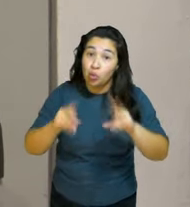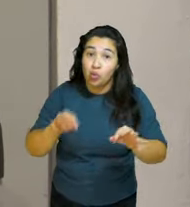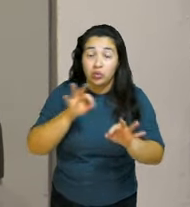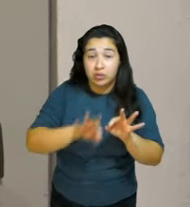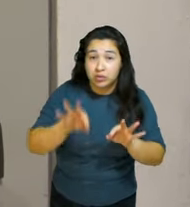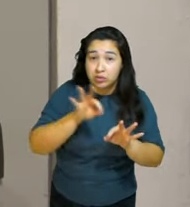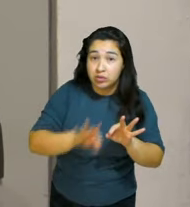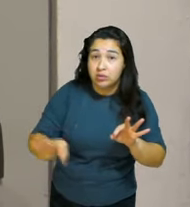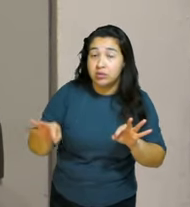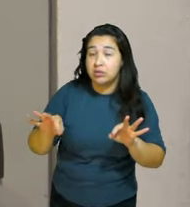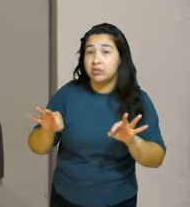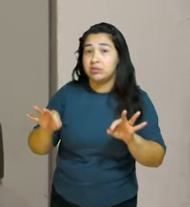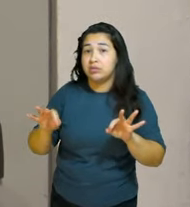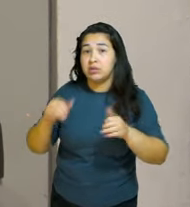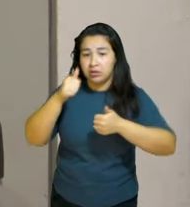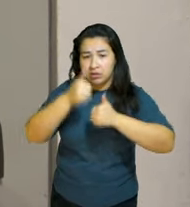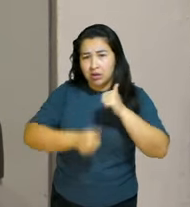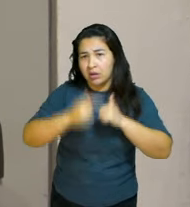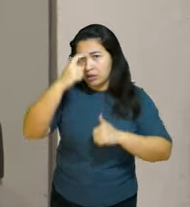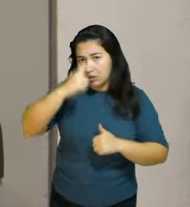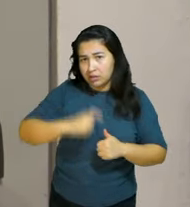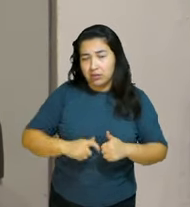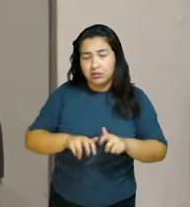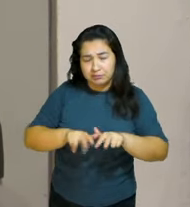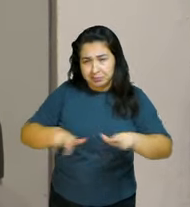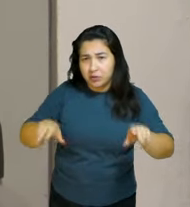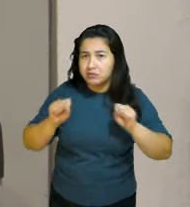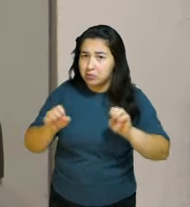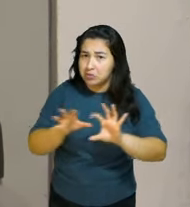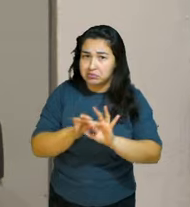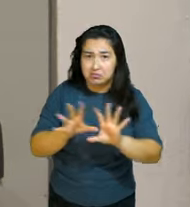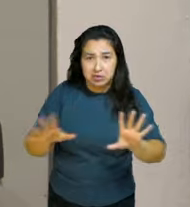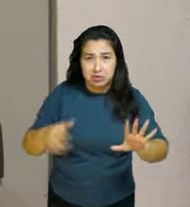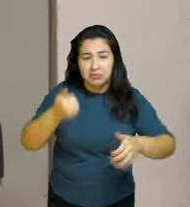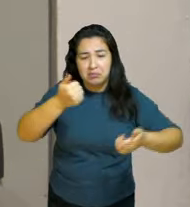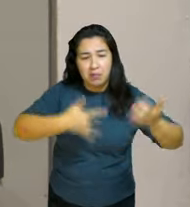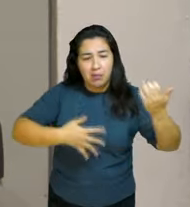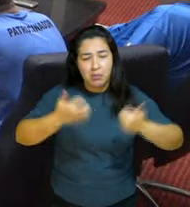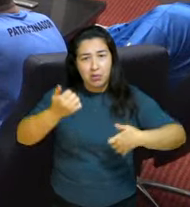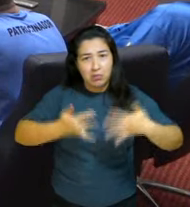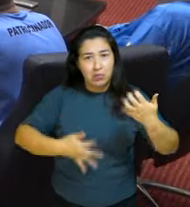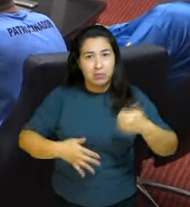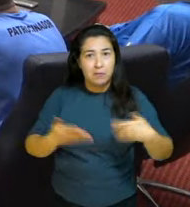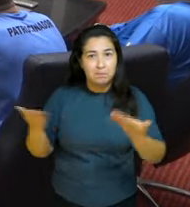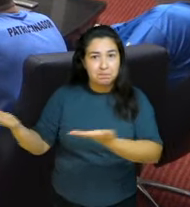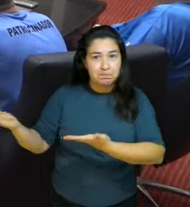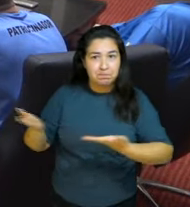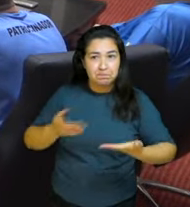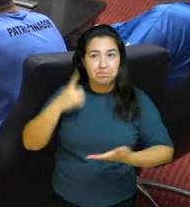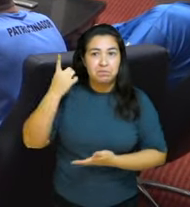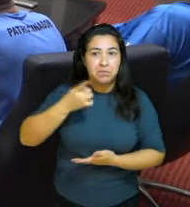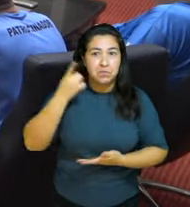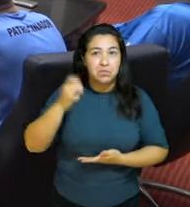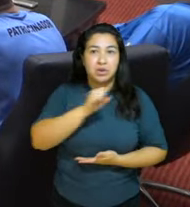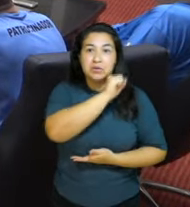dirigentes ou representantes de tais. Então, vou passar a palavra, nesse momento, ao deputado Massocco.